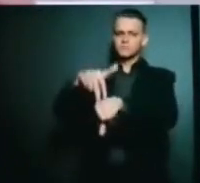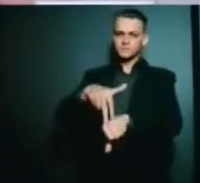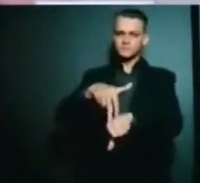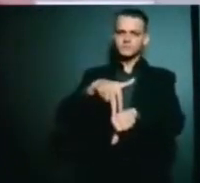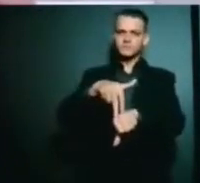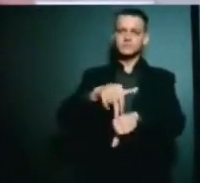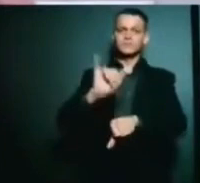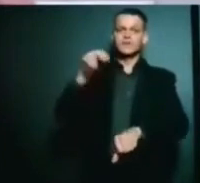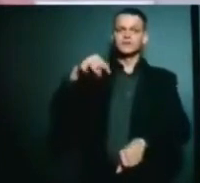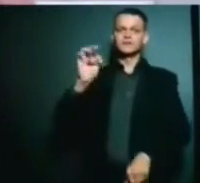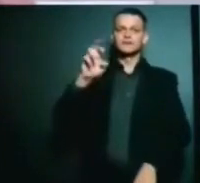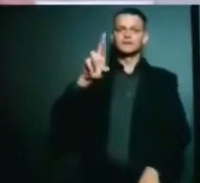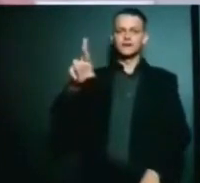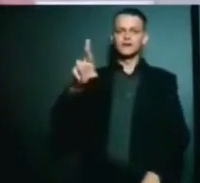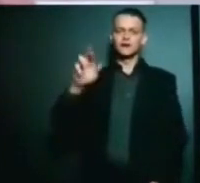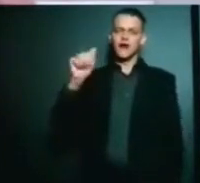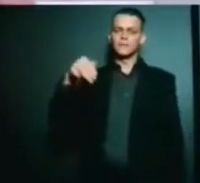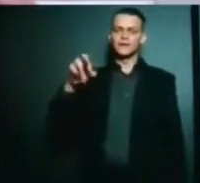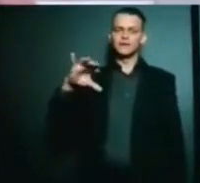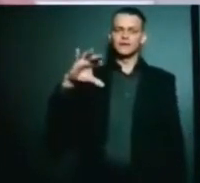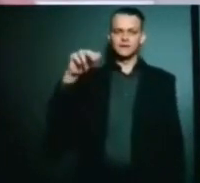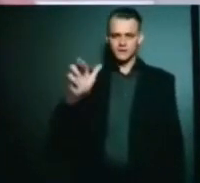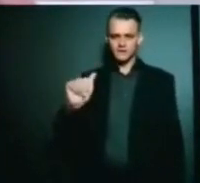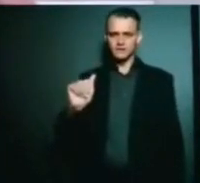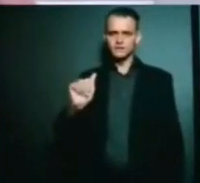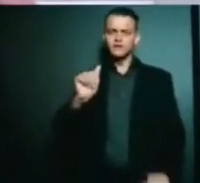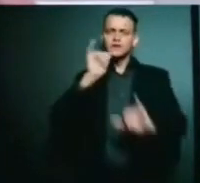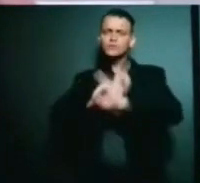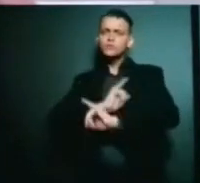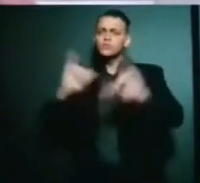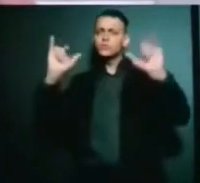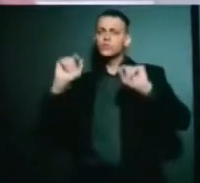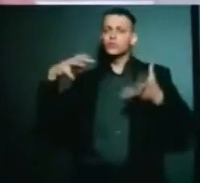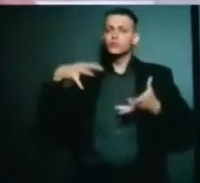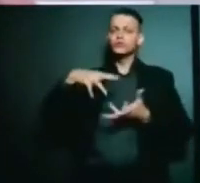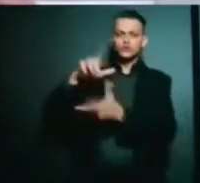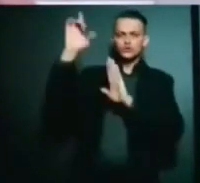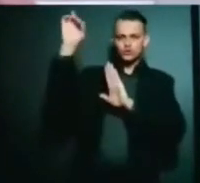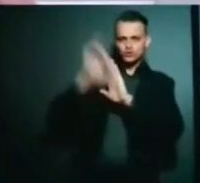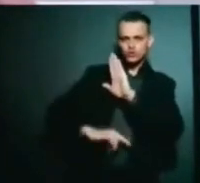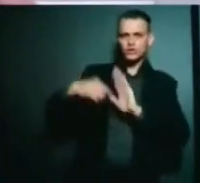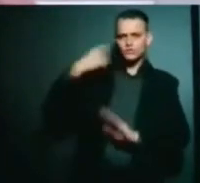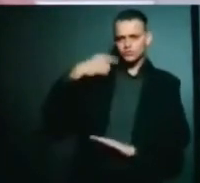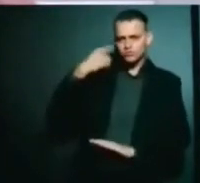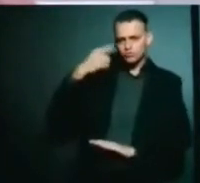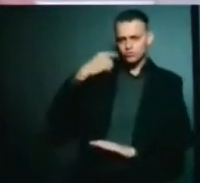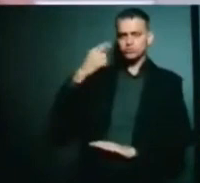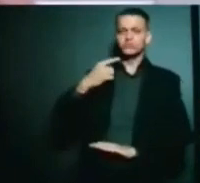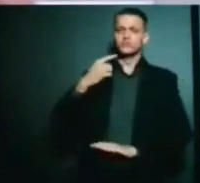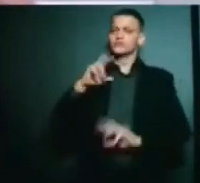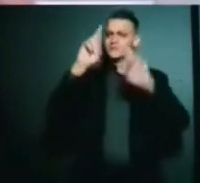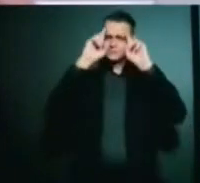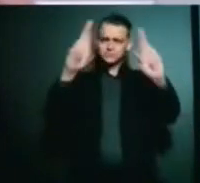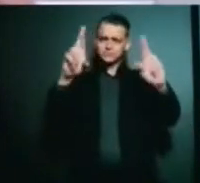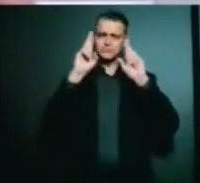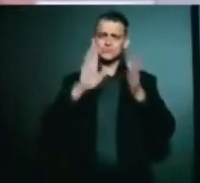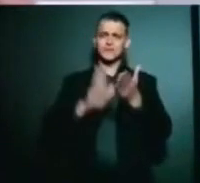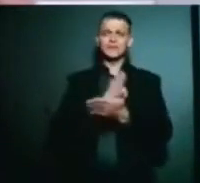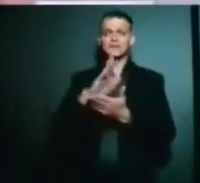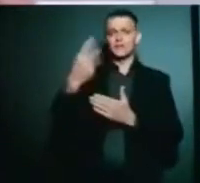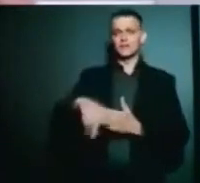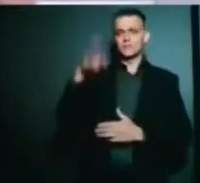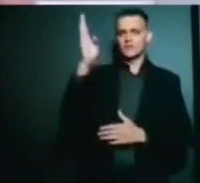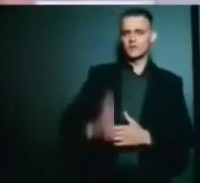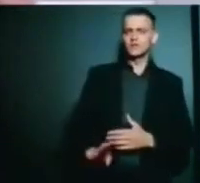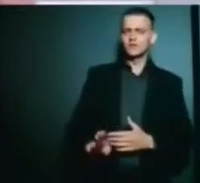Interamericana para dizer, né, a cortes internacionais, que direitos dos advogados não estão sendo respeitados no Brasil.